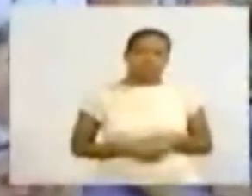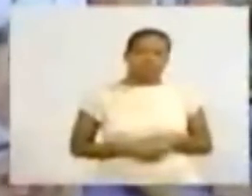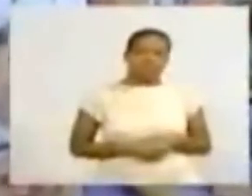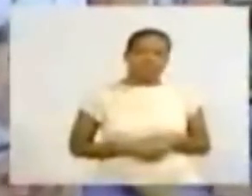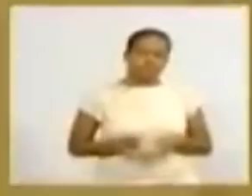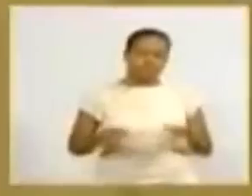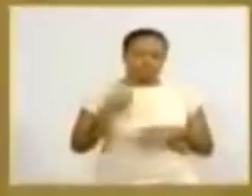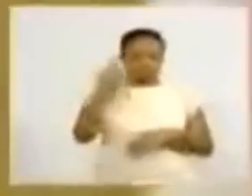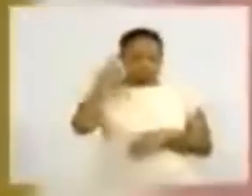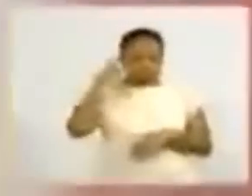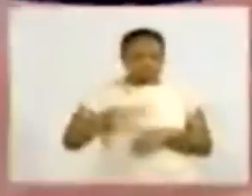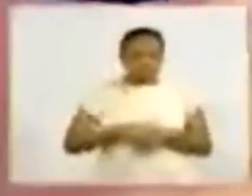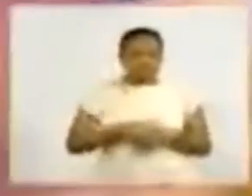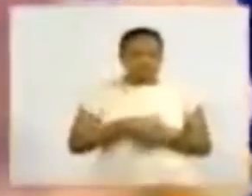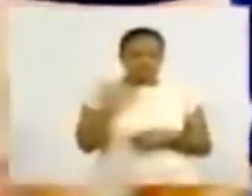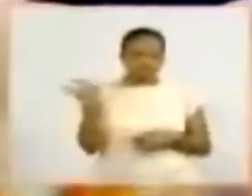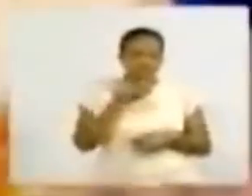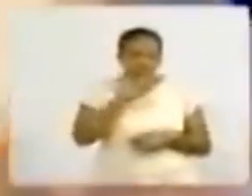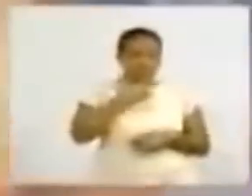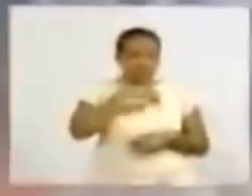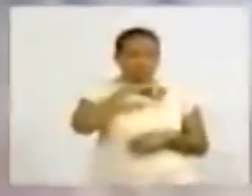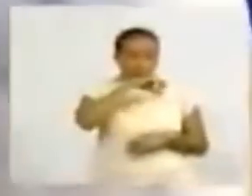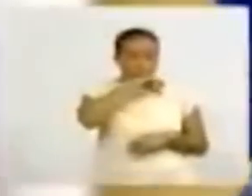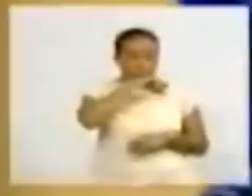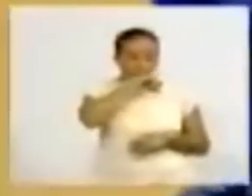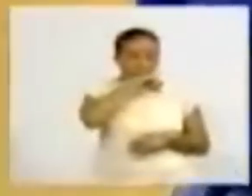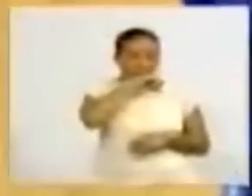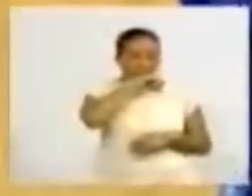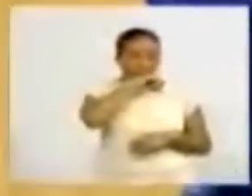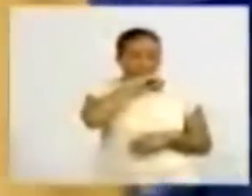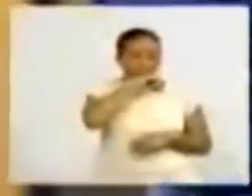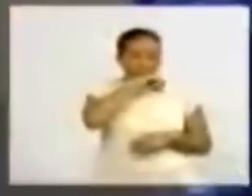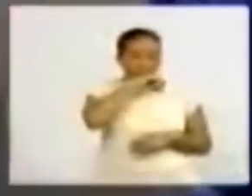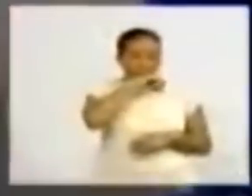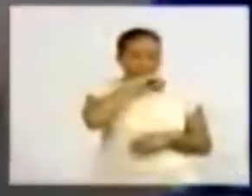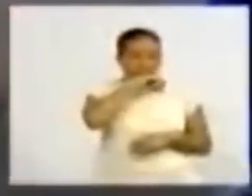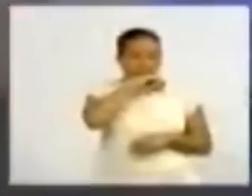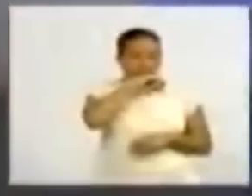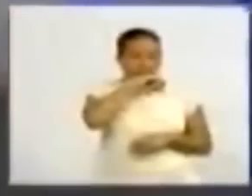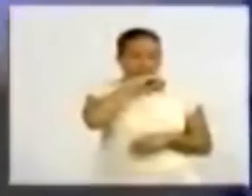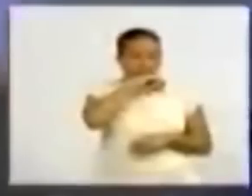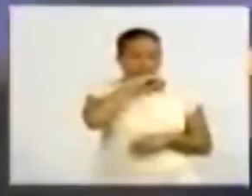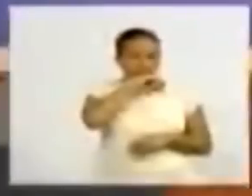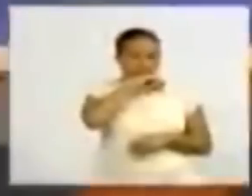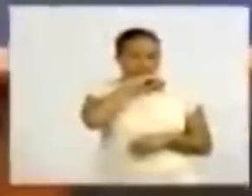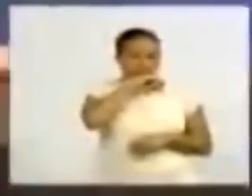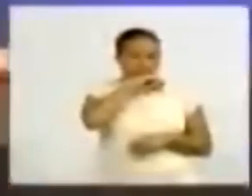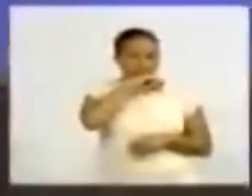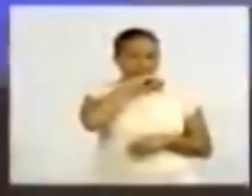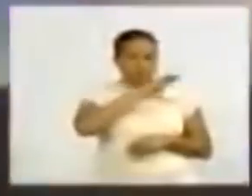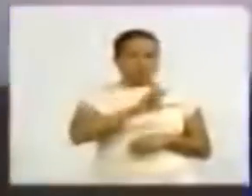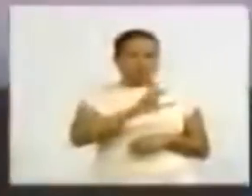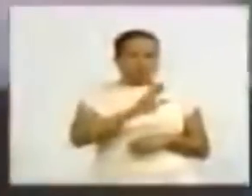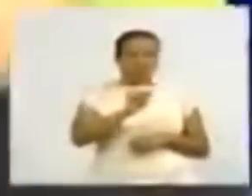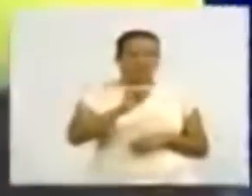No dia que morreu o pai do Heriberto Leão, que gravou a abertura do meu DVD, o ator da novela,